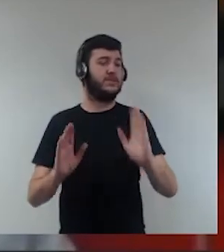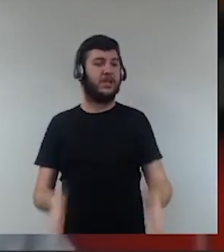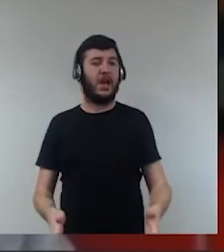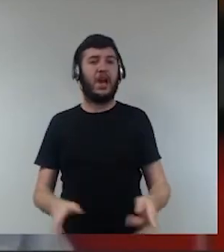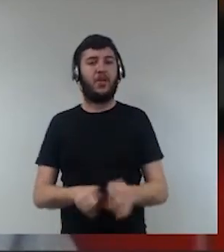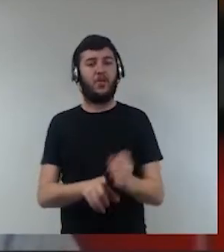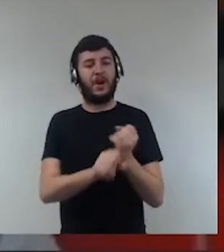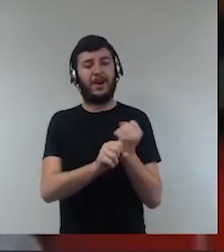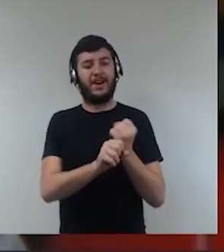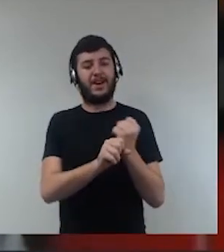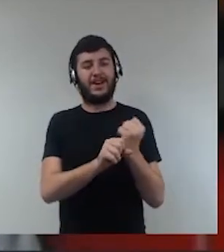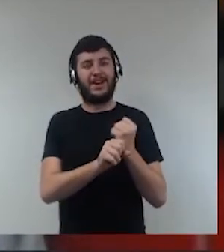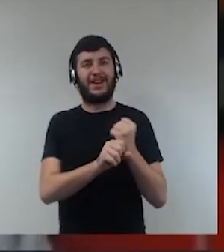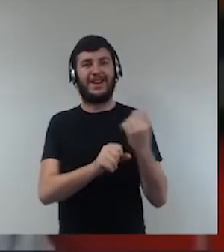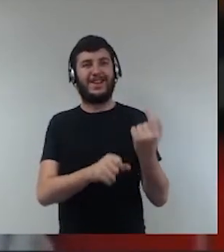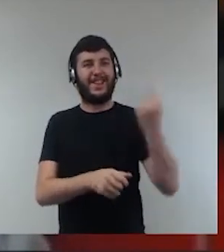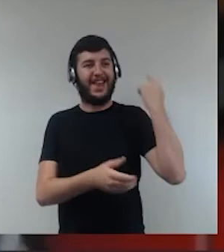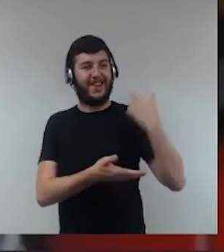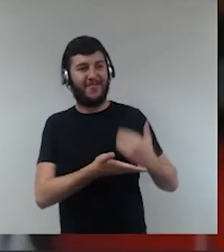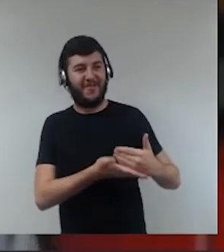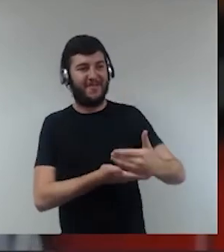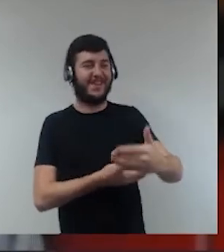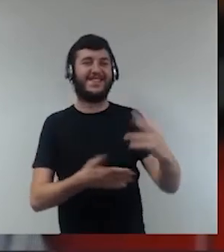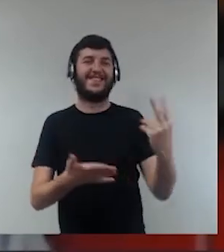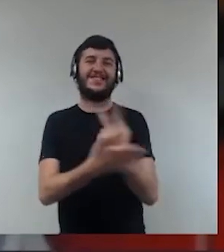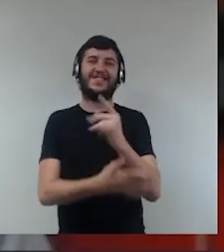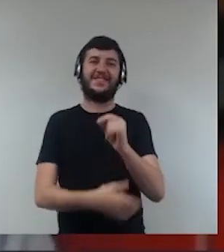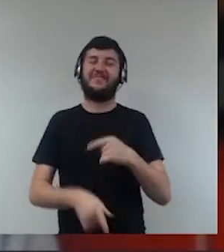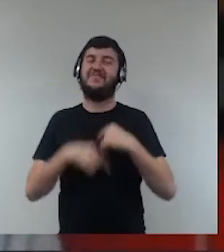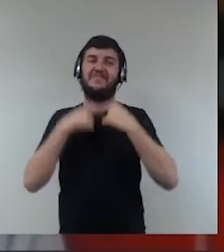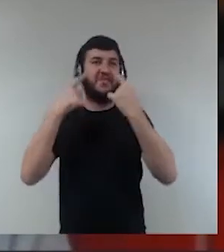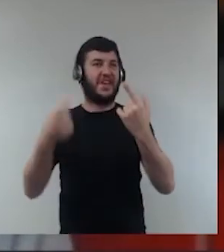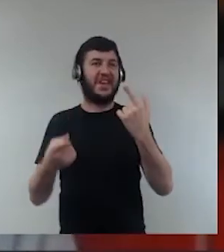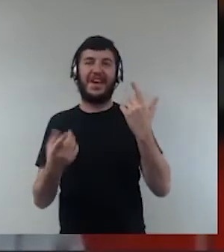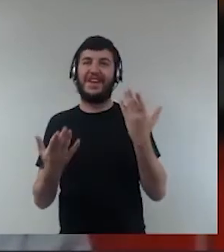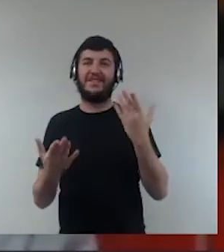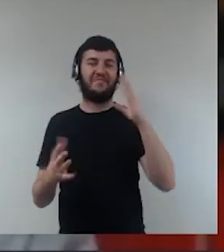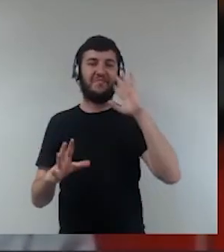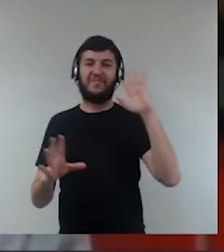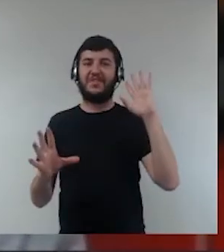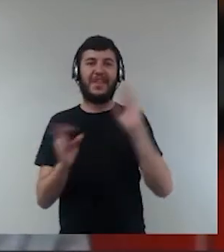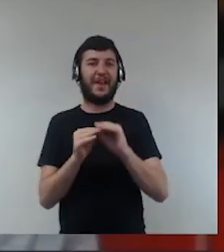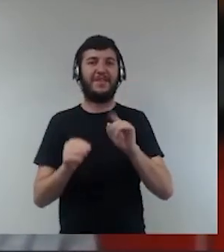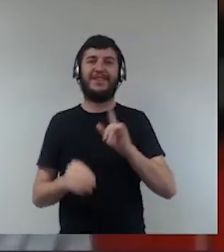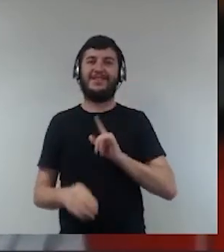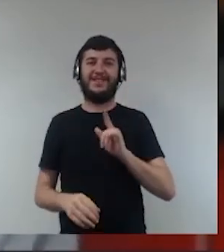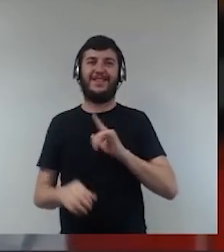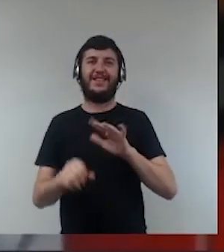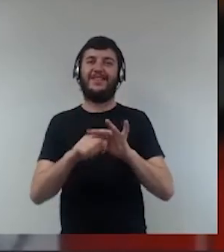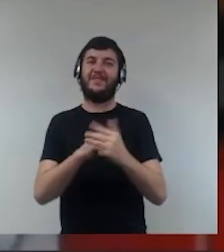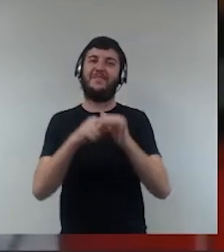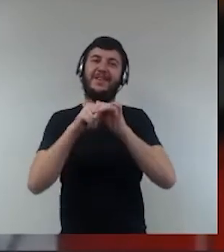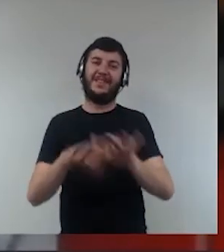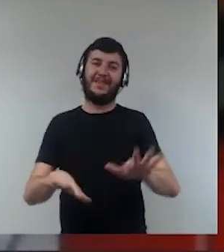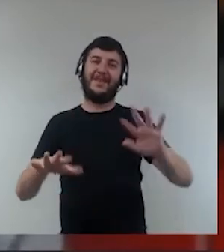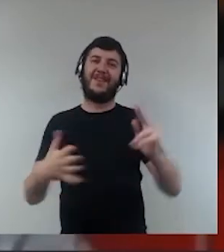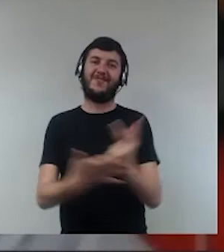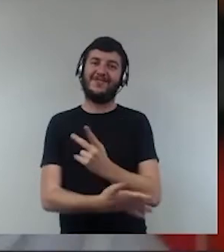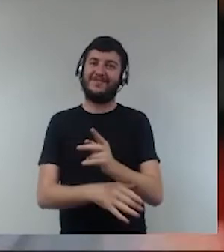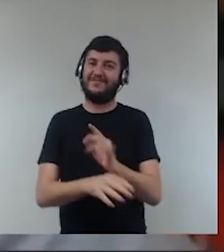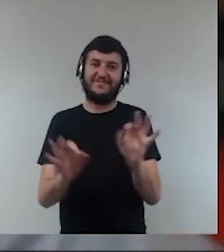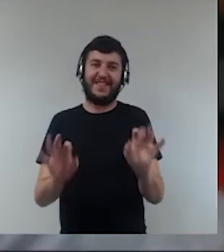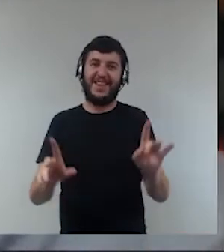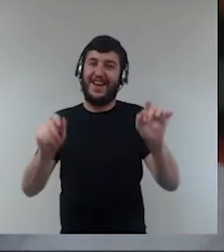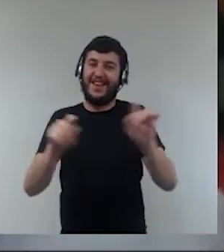doutor Misael que falou, ninguém podia prever uma pandemia, eu acredito que o novo Código de Processo Civil também não fez essa previsão. E a